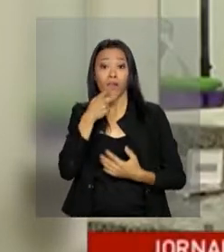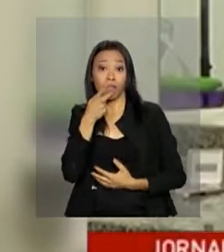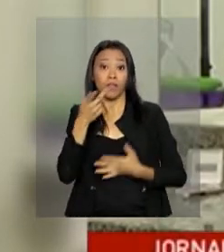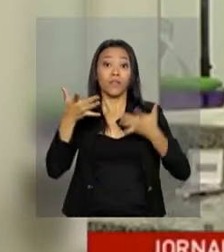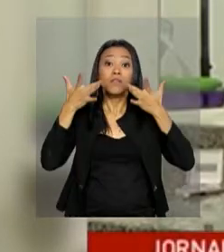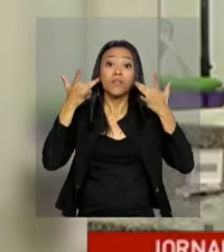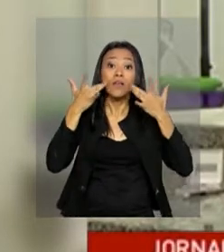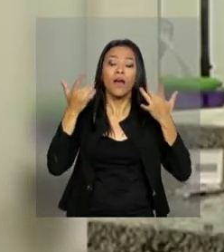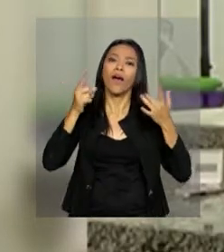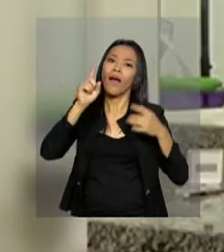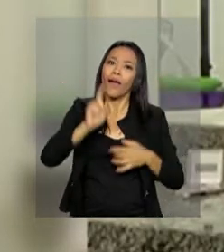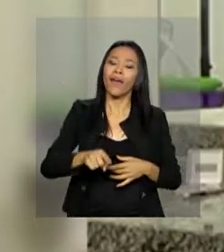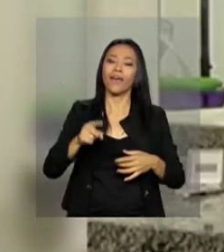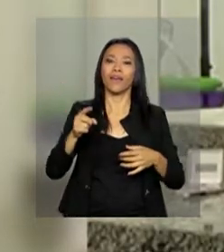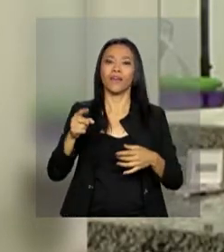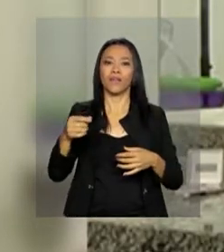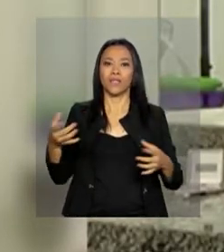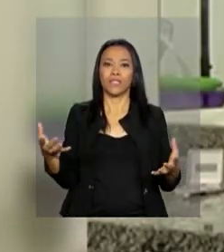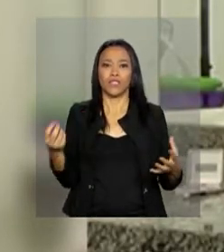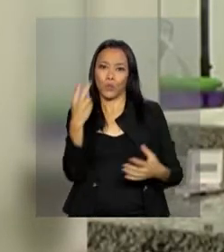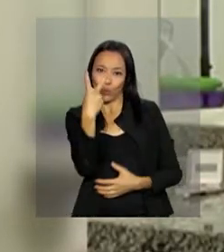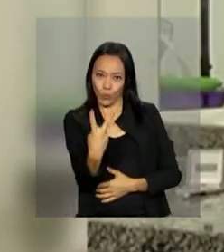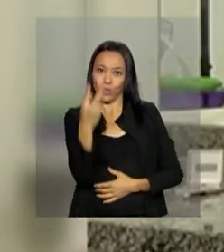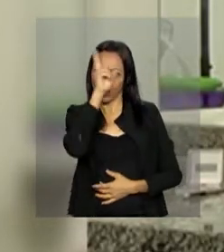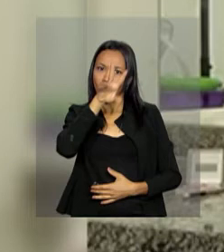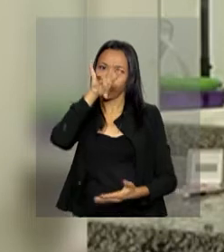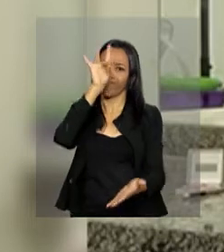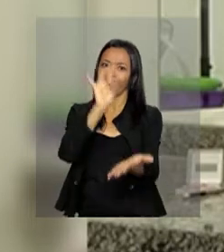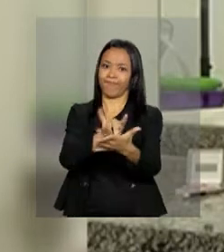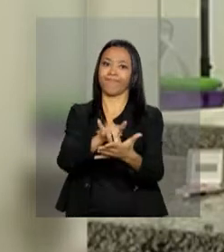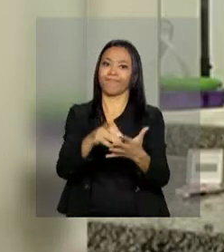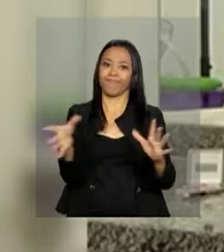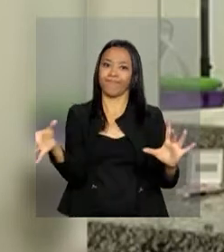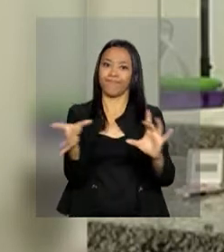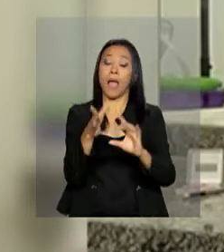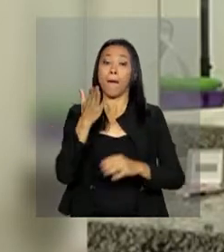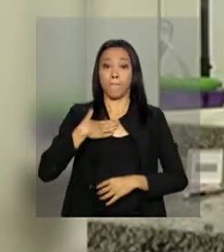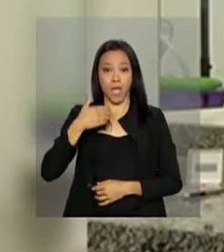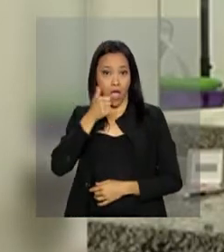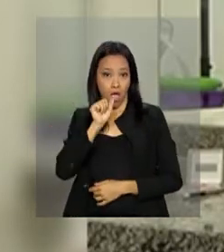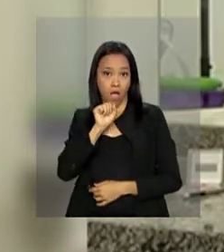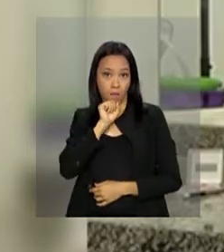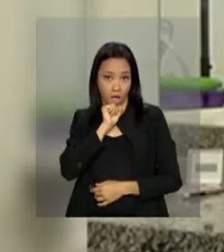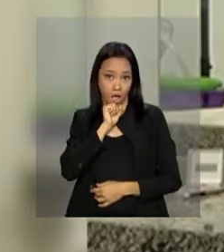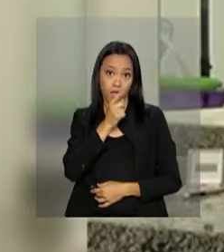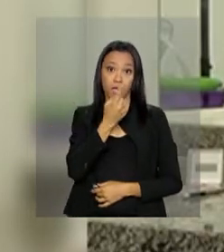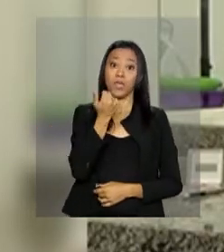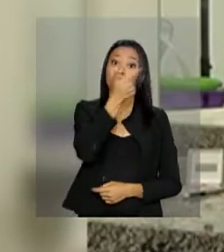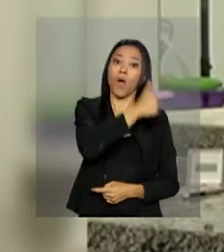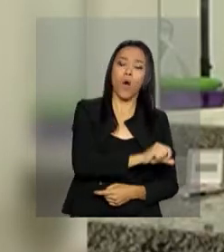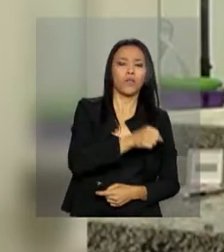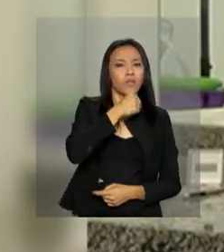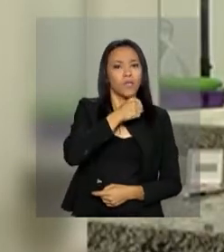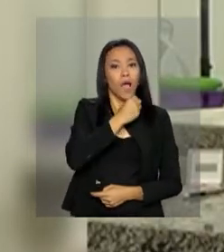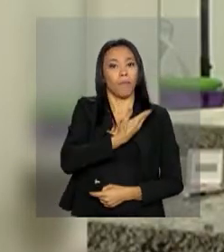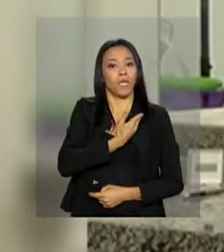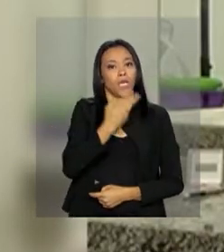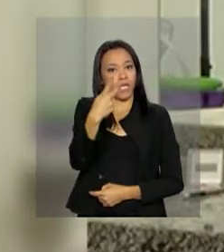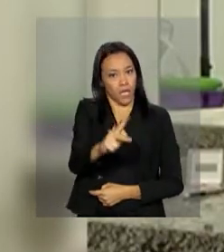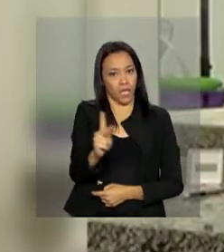a união de duas histórias verídicas. Da minha mãe e de uma senhora amiga minha.